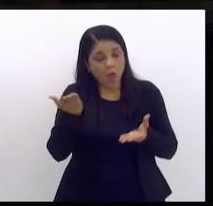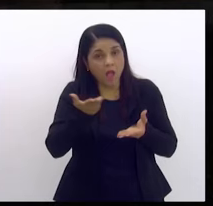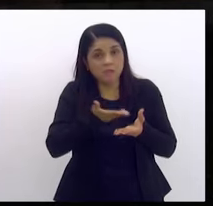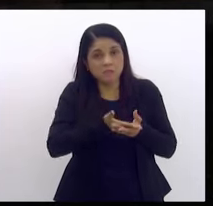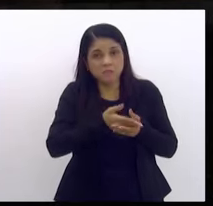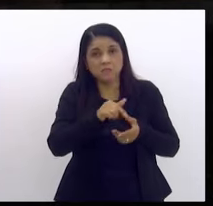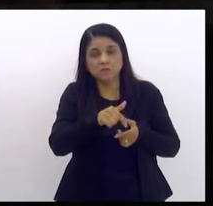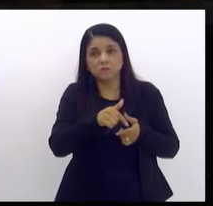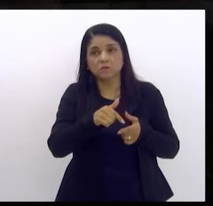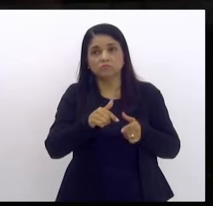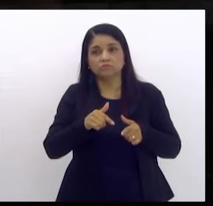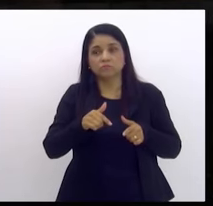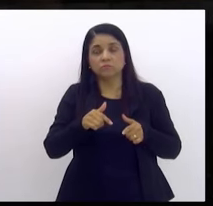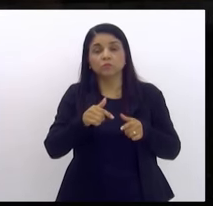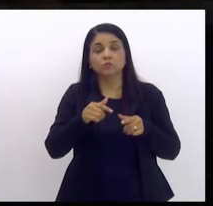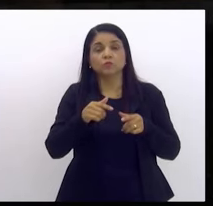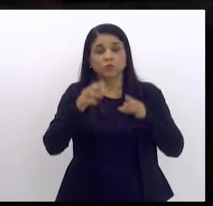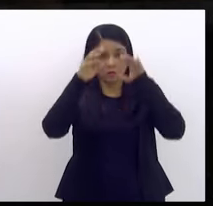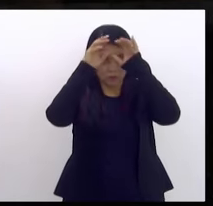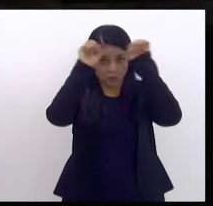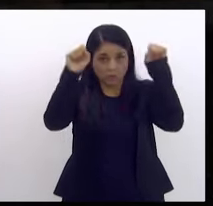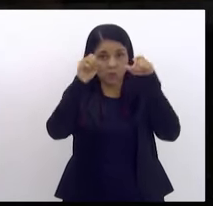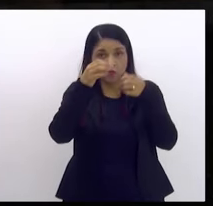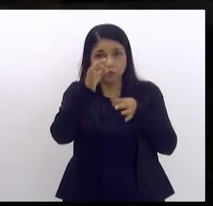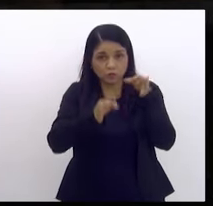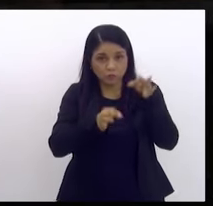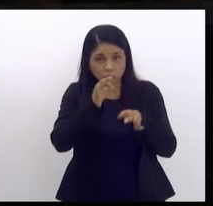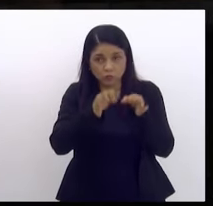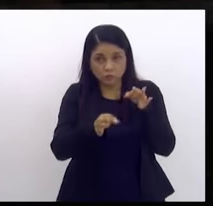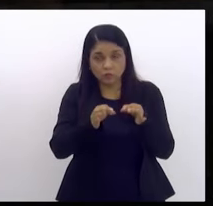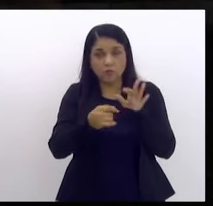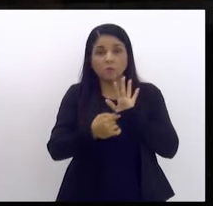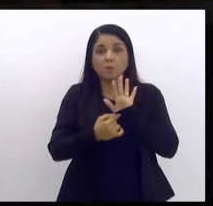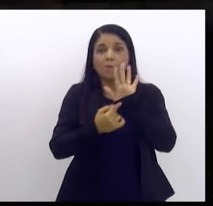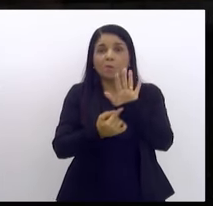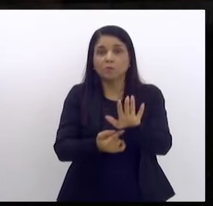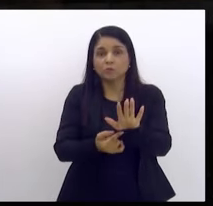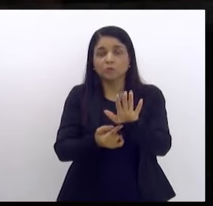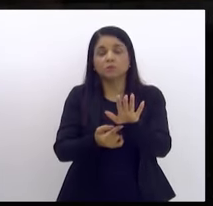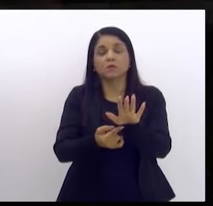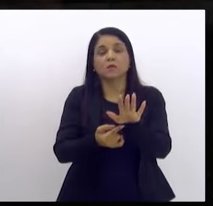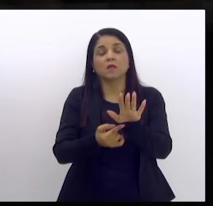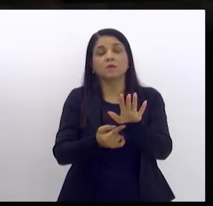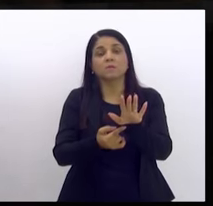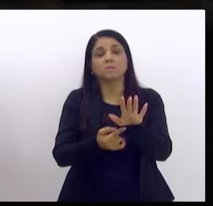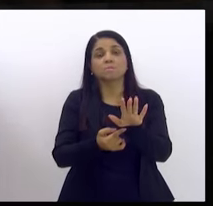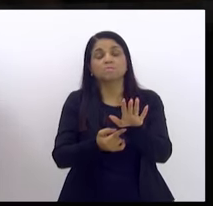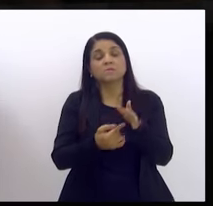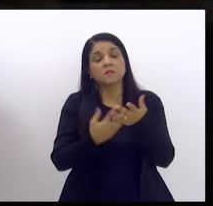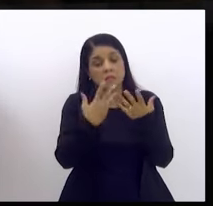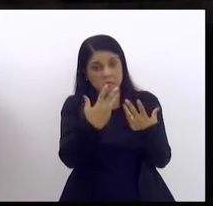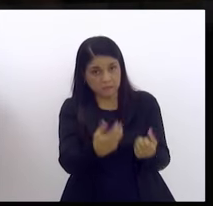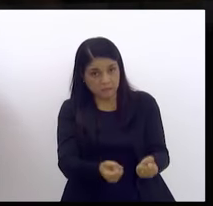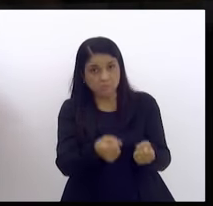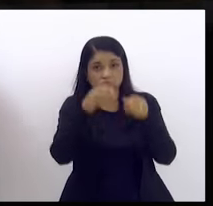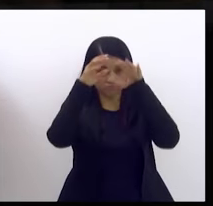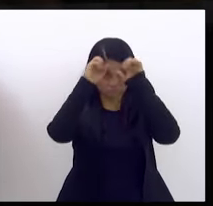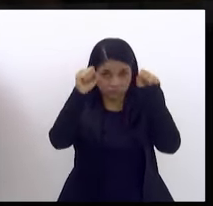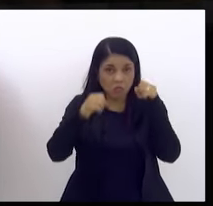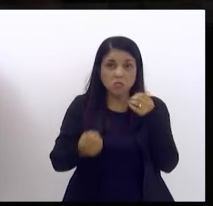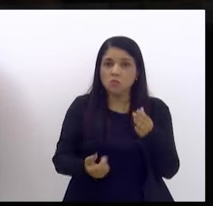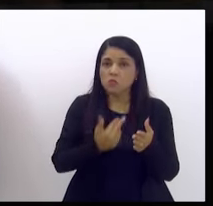de inconstitucionalidade no Tribunal de Justiça e demonstrei, o Tribunal de Justiça acatou, que não pode se